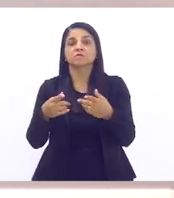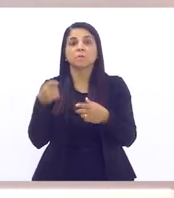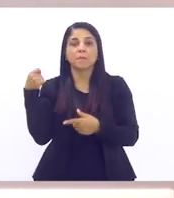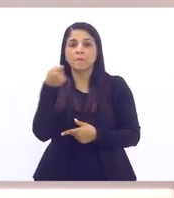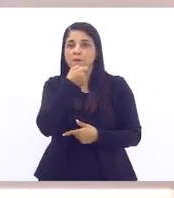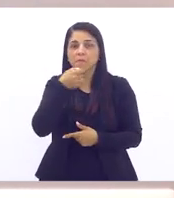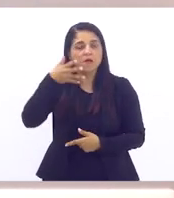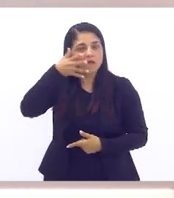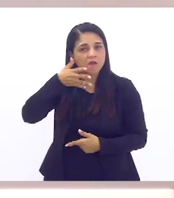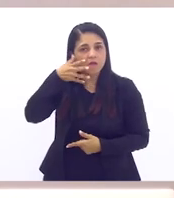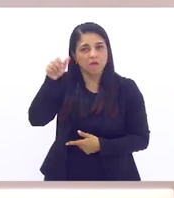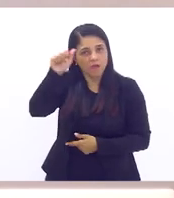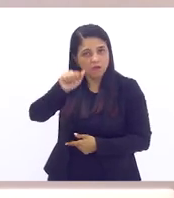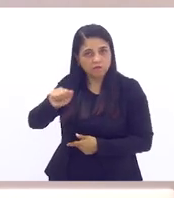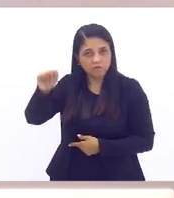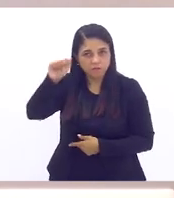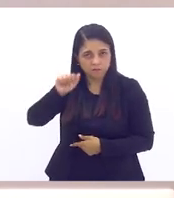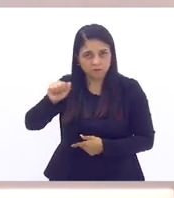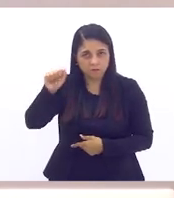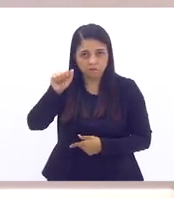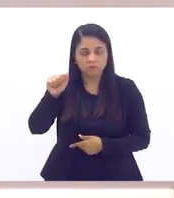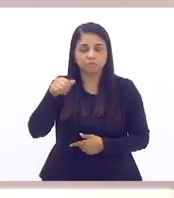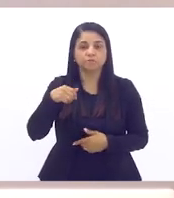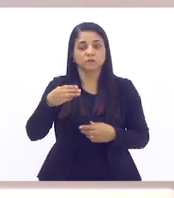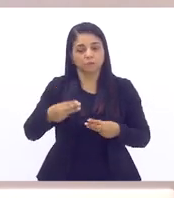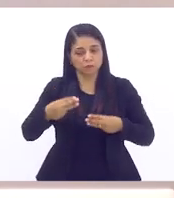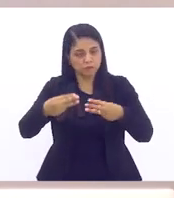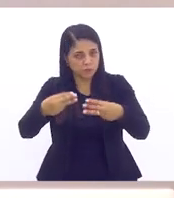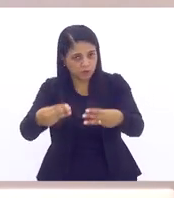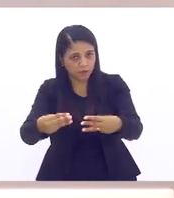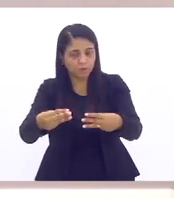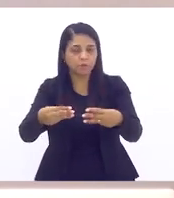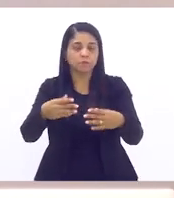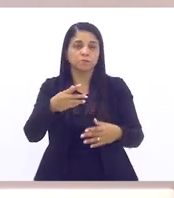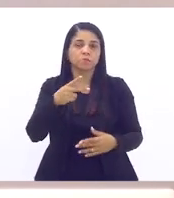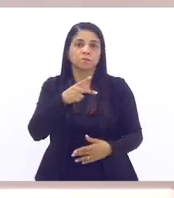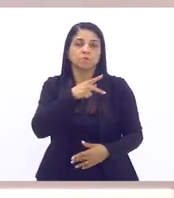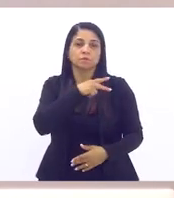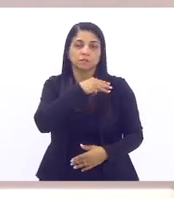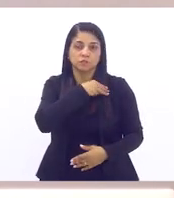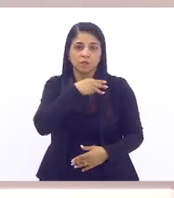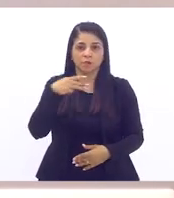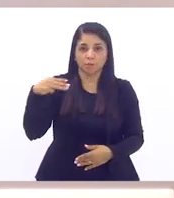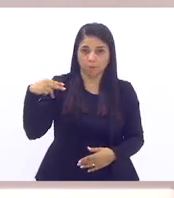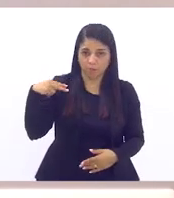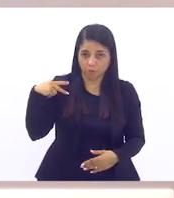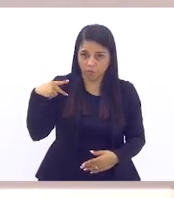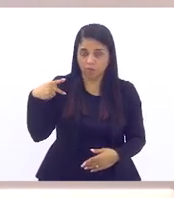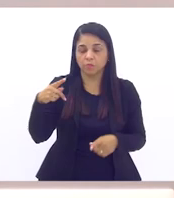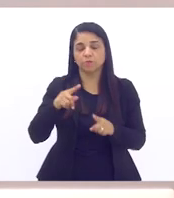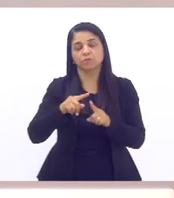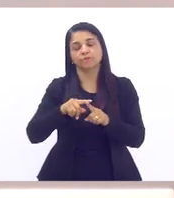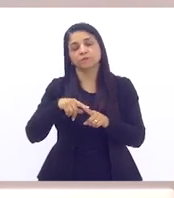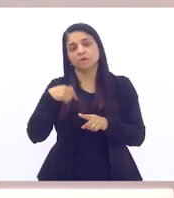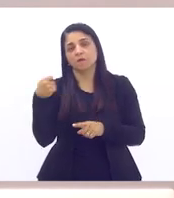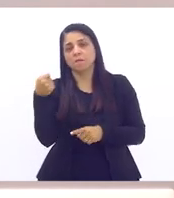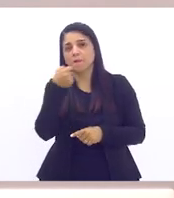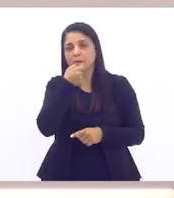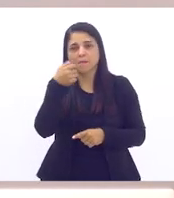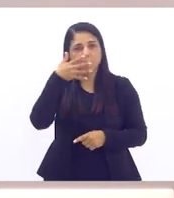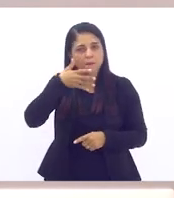associação E aí na sequência para o ministério público para o vereador de Amorim também que a gente Talvez possa sair daqui